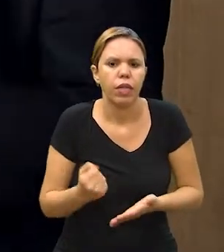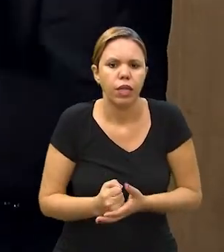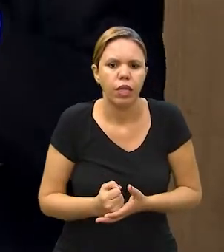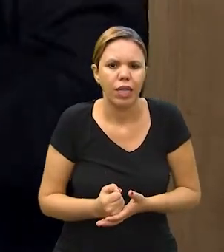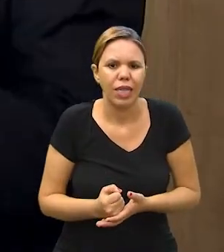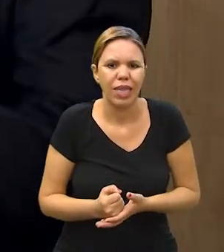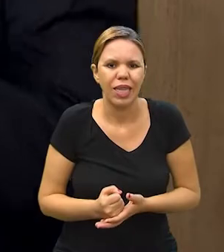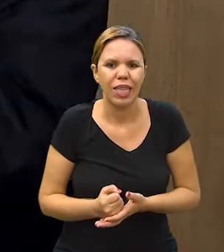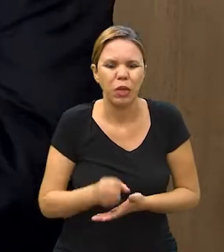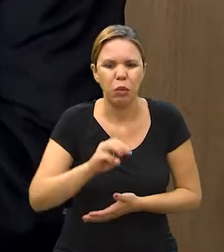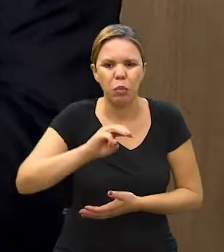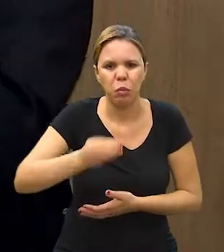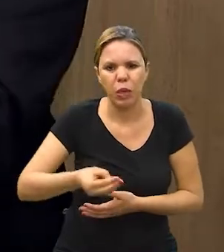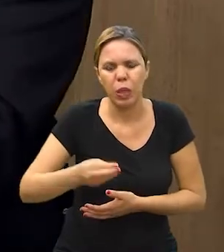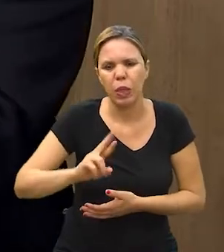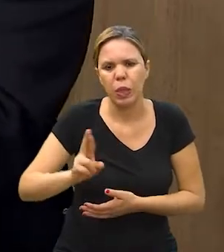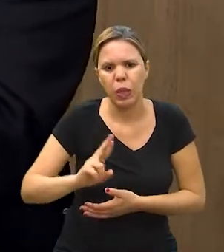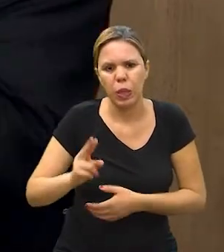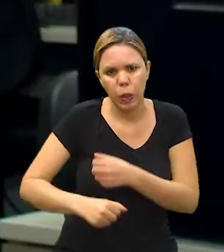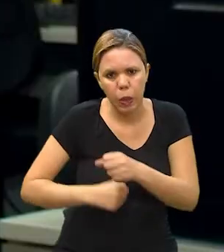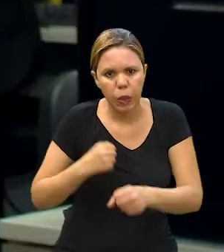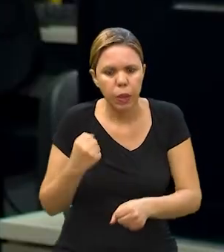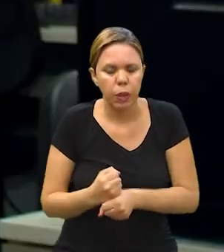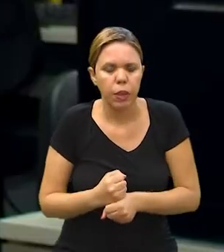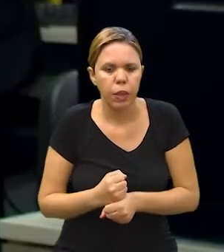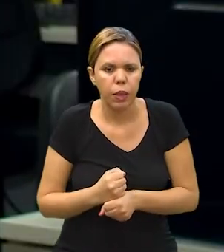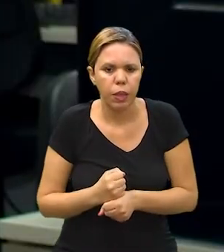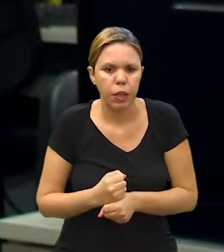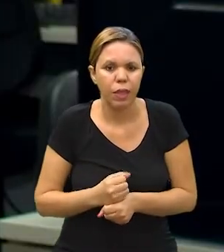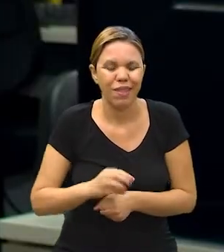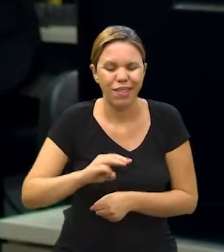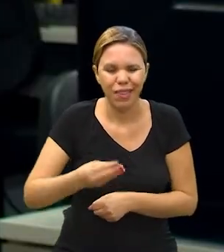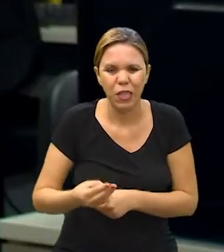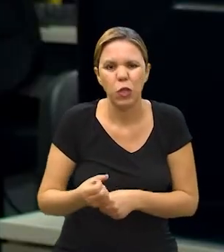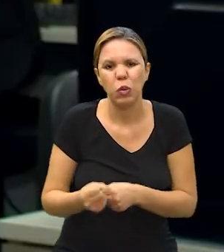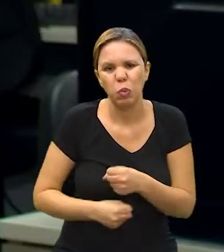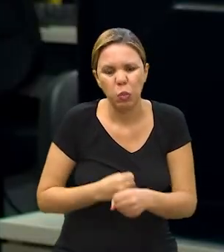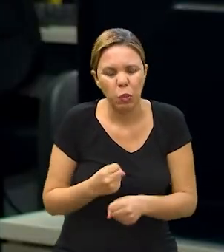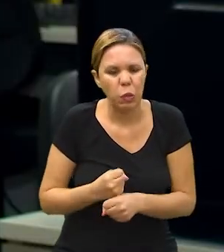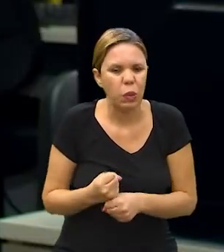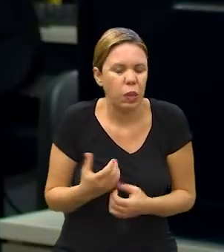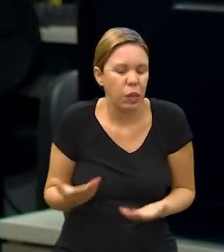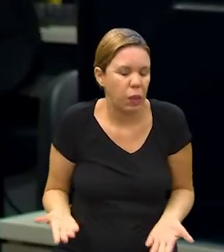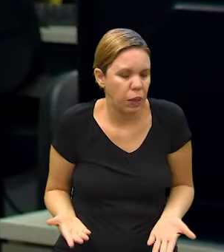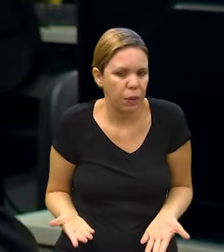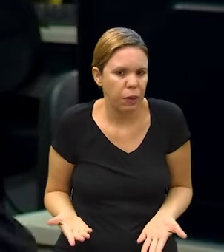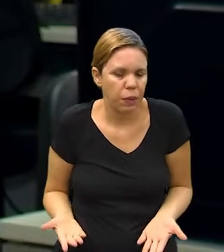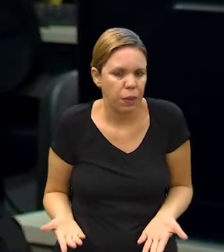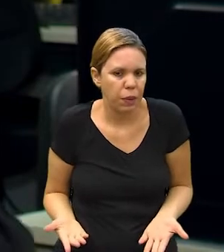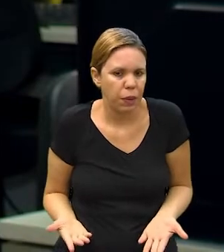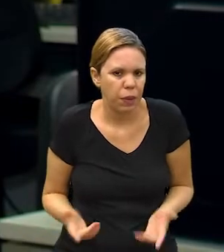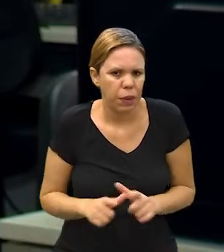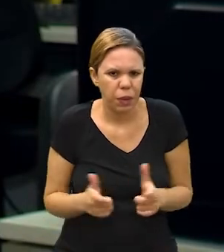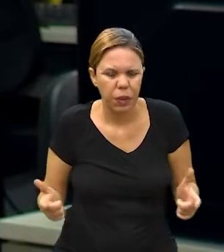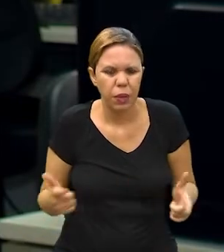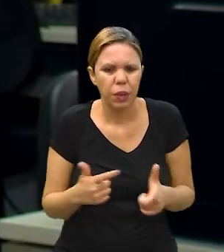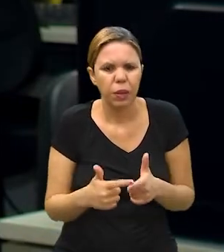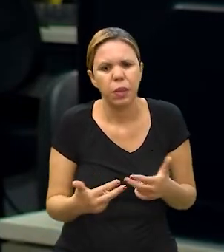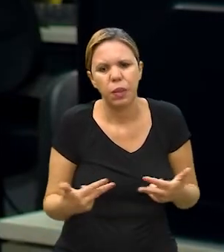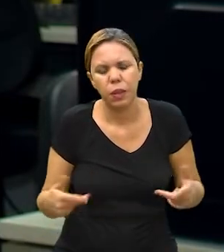de centenas de milhões de reais por ano. Centenas de milhões de reais por ano. Então, é uma coisa de imensas